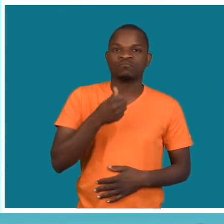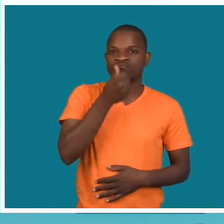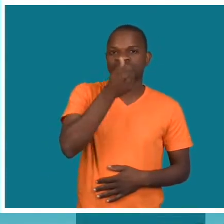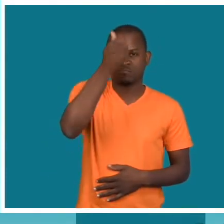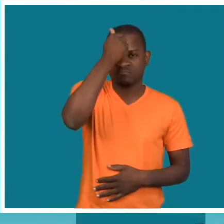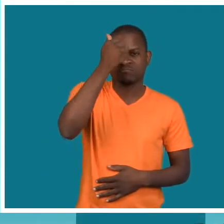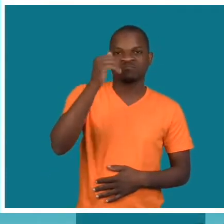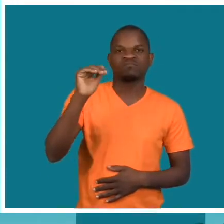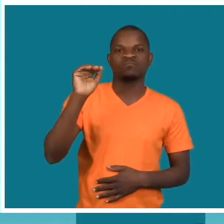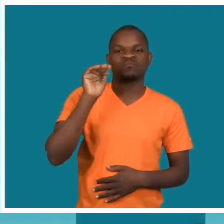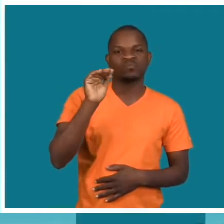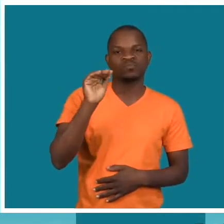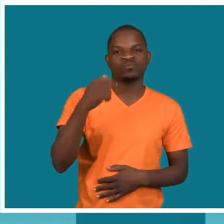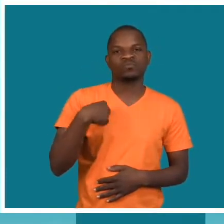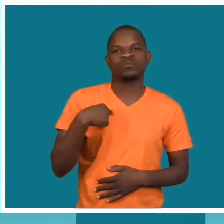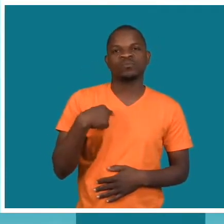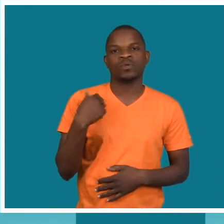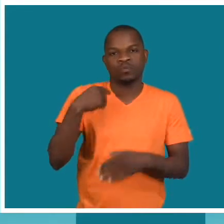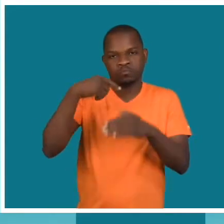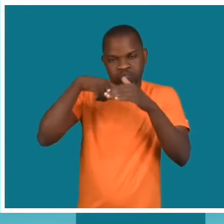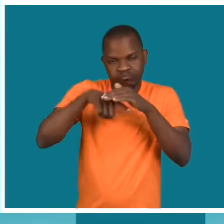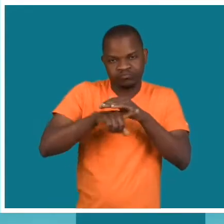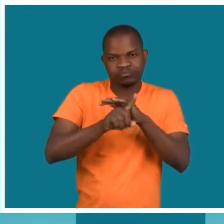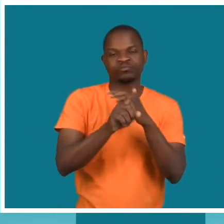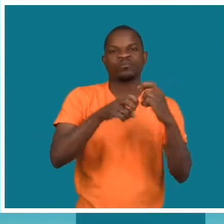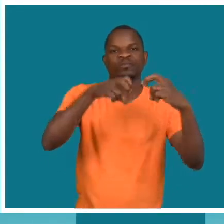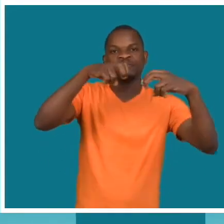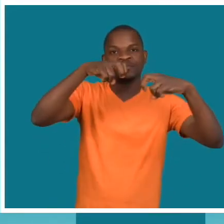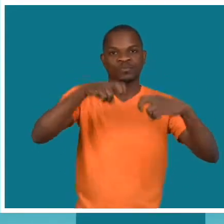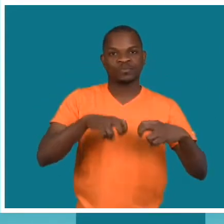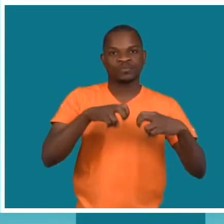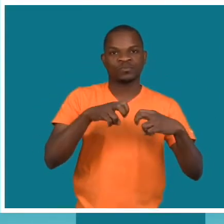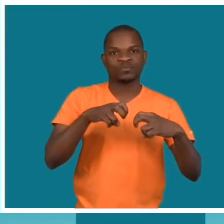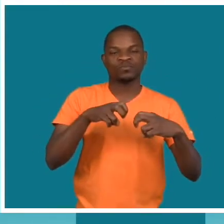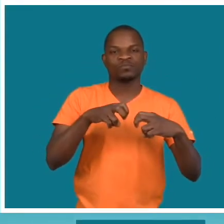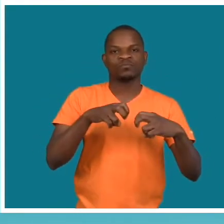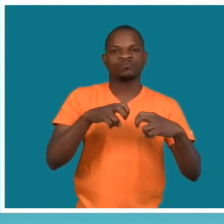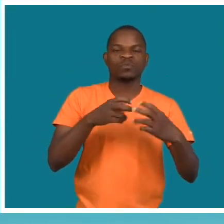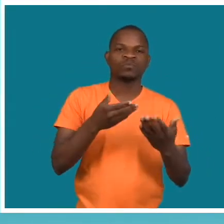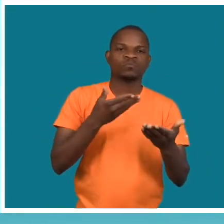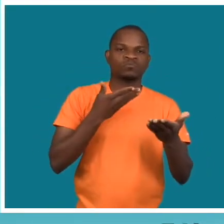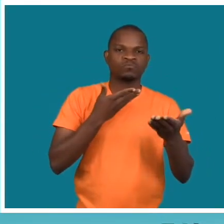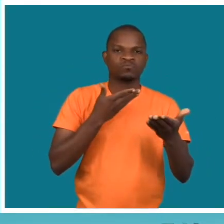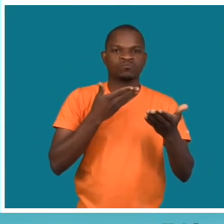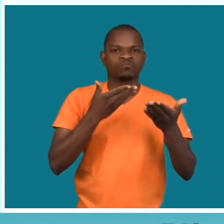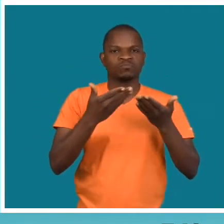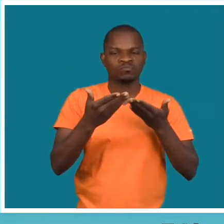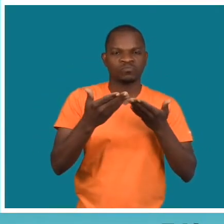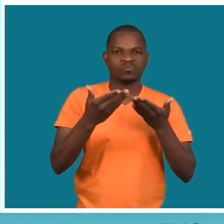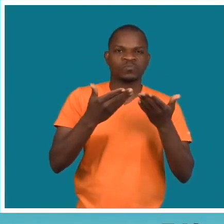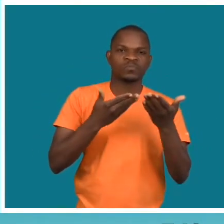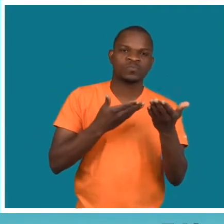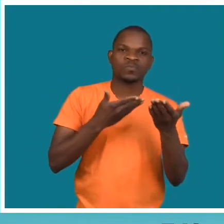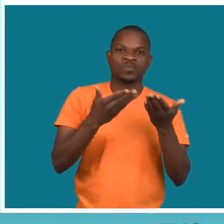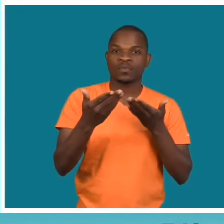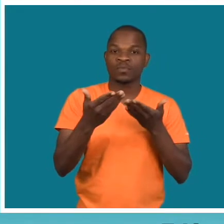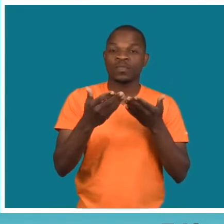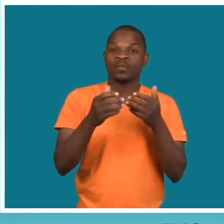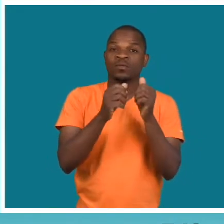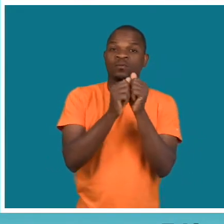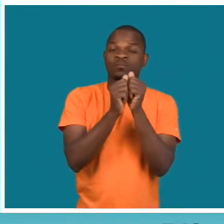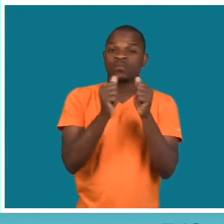combatentes. E para lá na entrevista, fui para